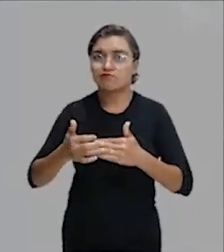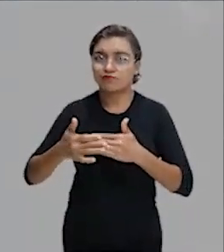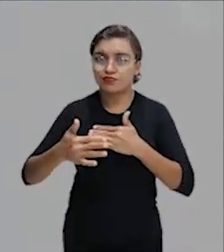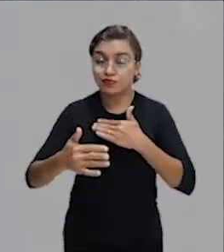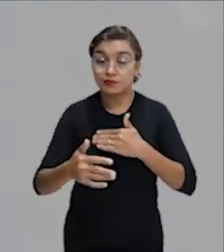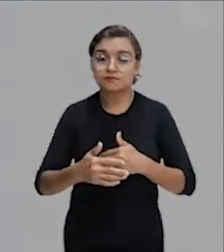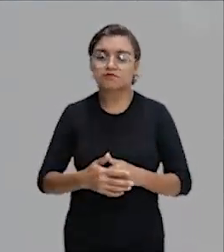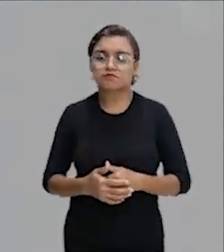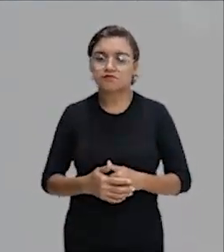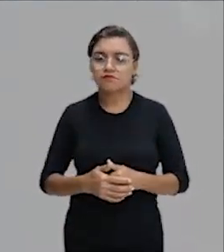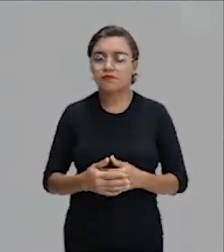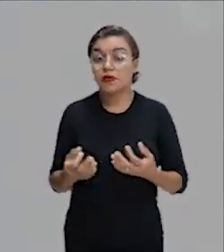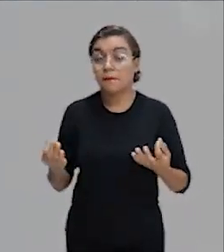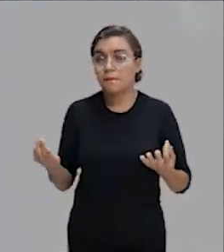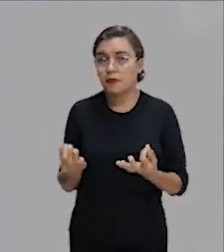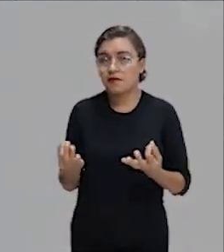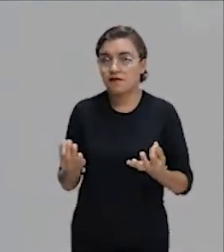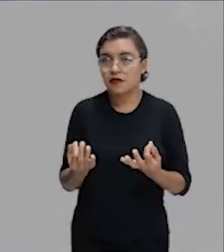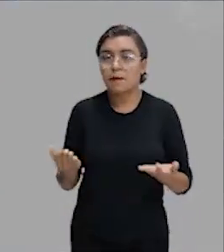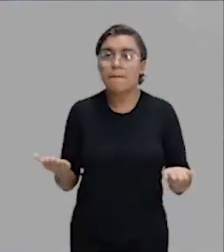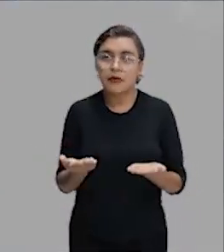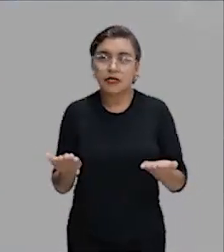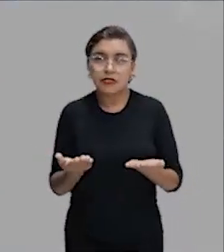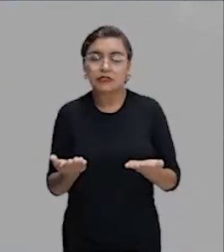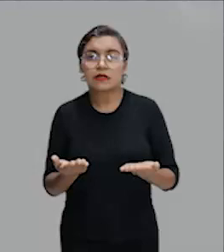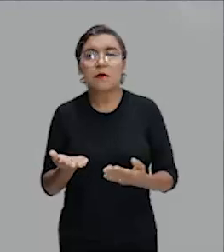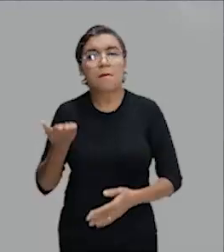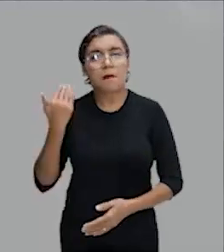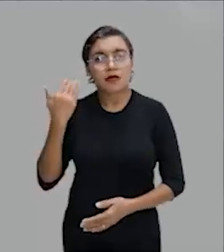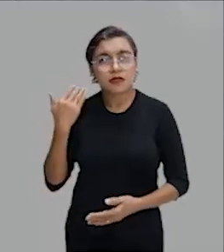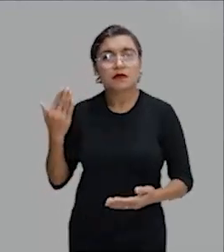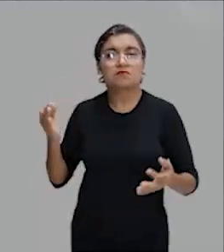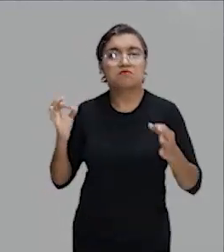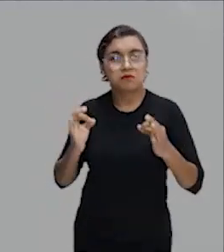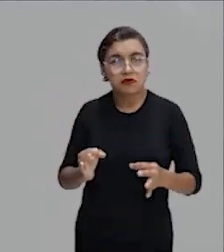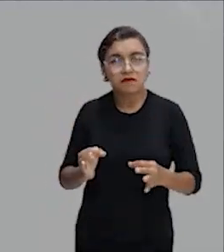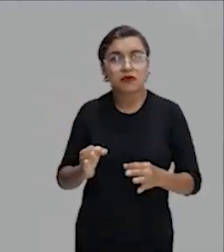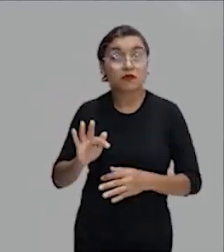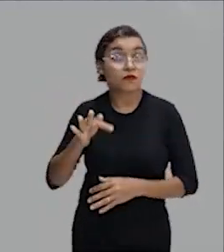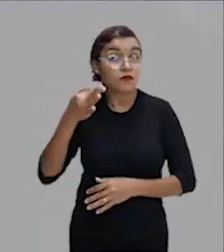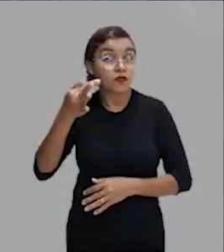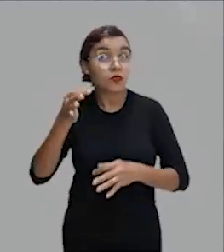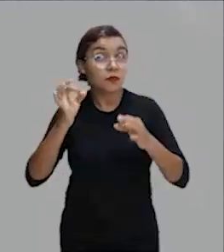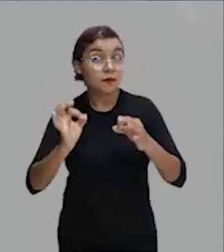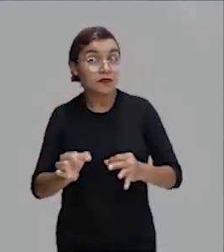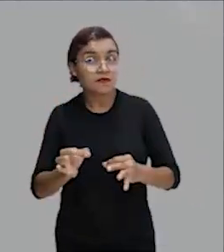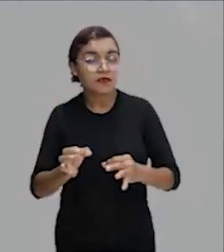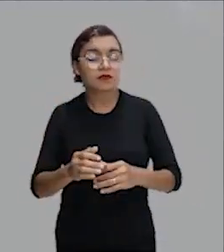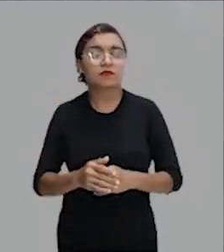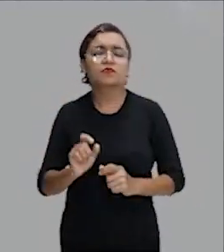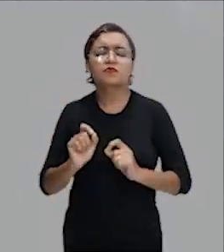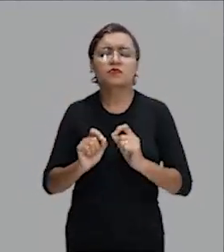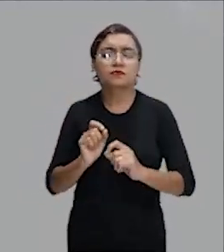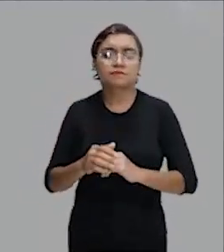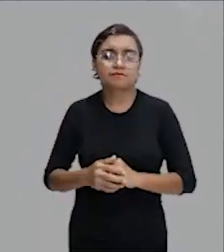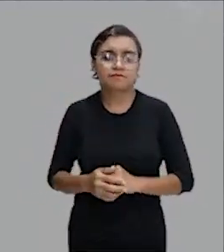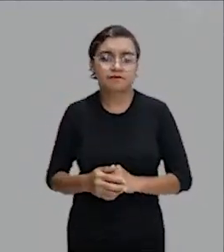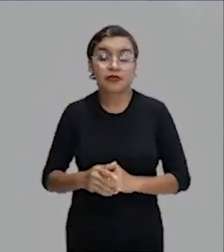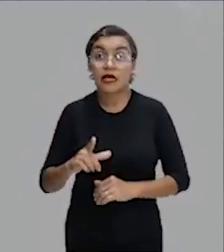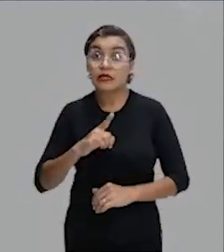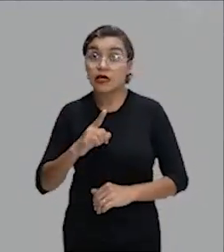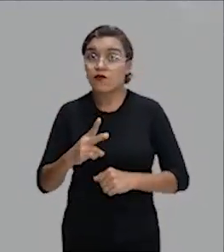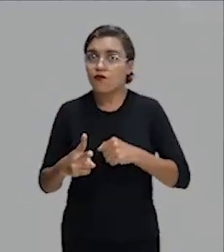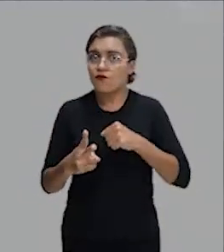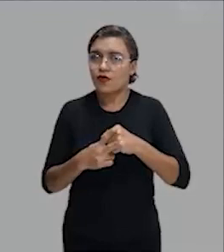gente fala de perfeito, presente perfeito, passado perfeito, futuro perfeito, aí nós vamos ter um verbo